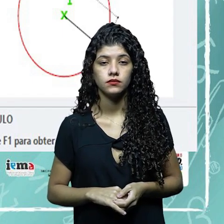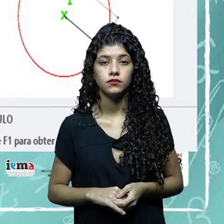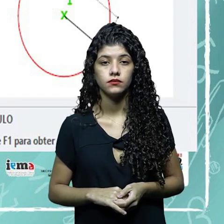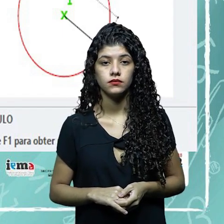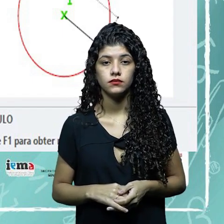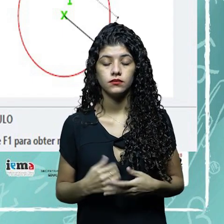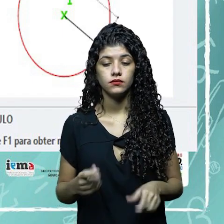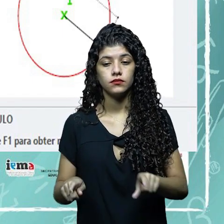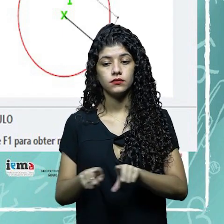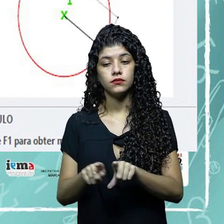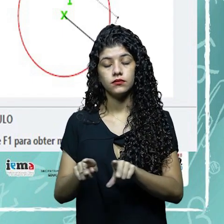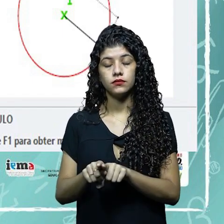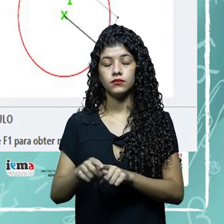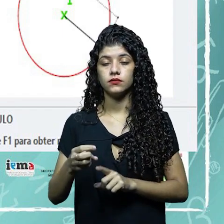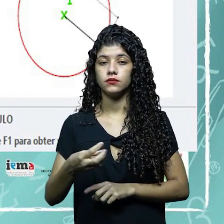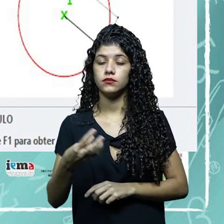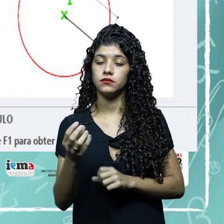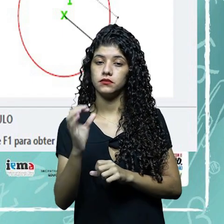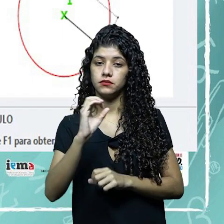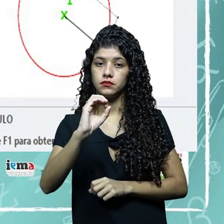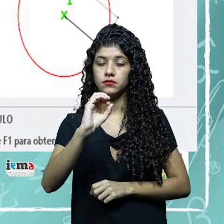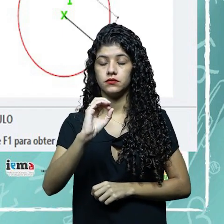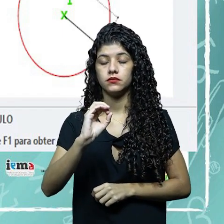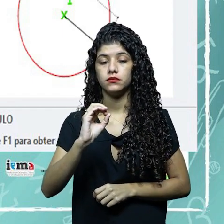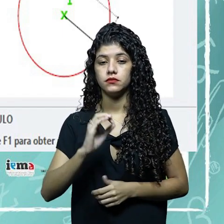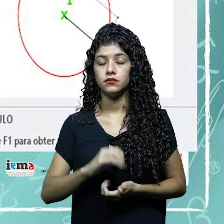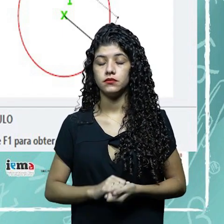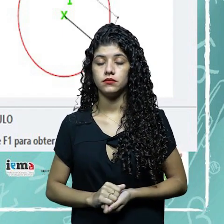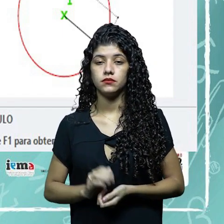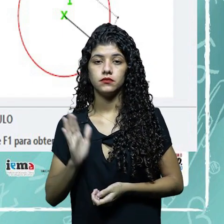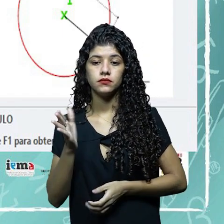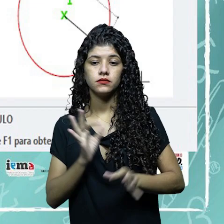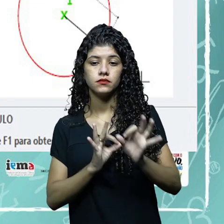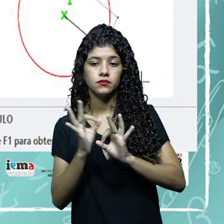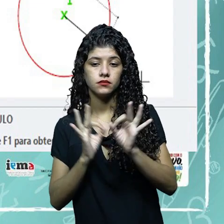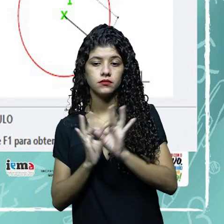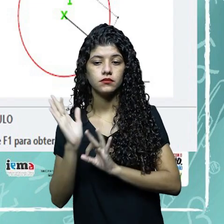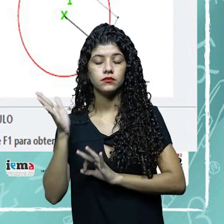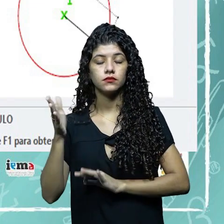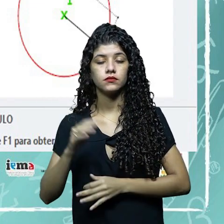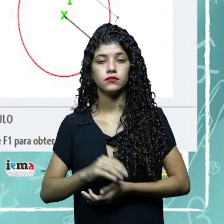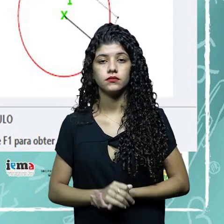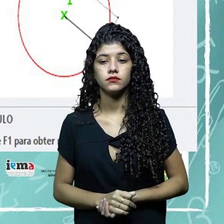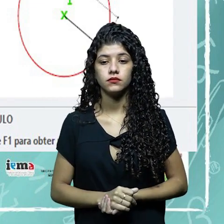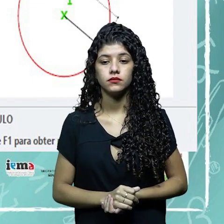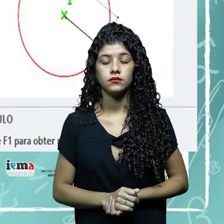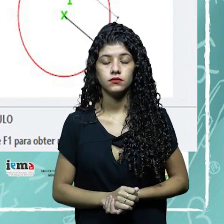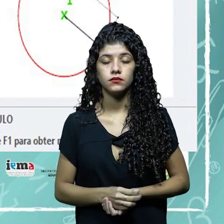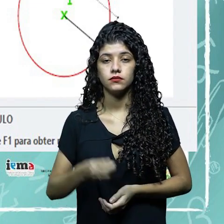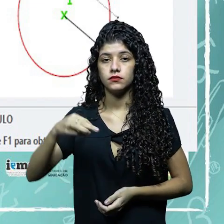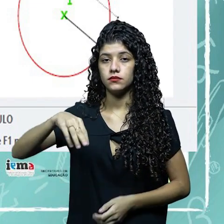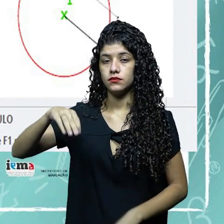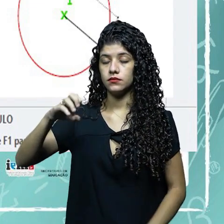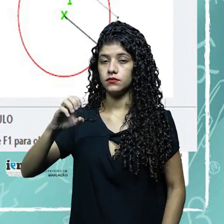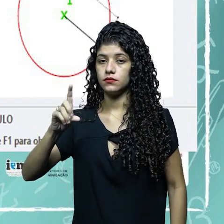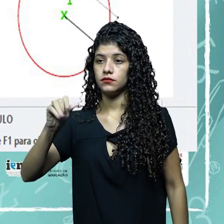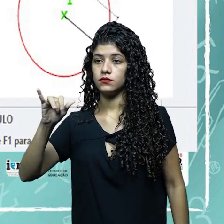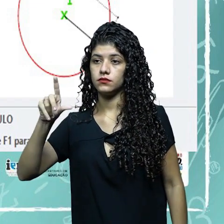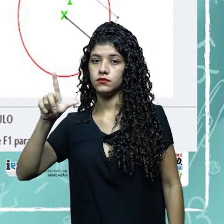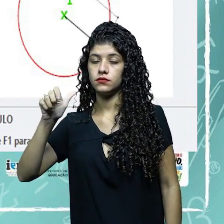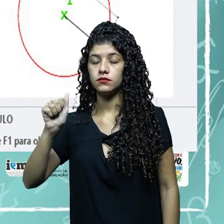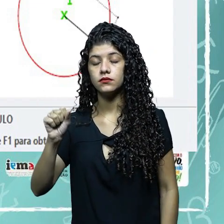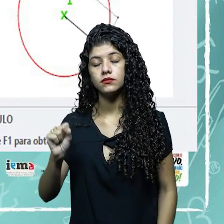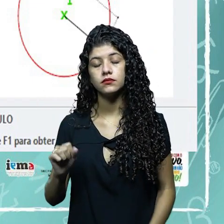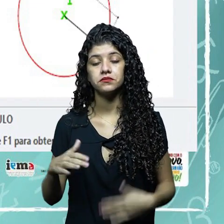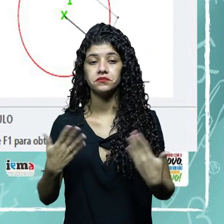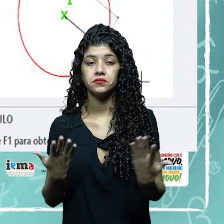parte superior o terceiro ponto. Aí automaticamente ele já fez. Sem medidas, nesse caso. Esse aí é o mais